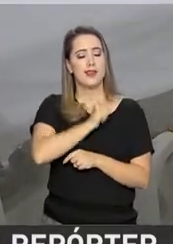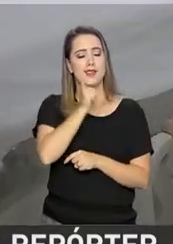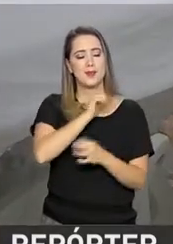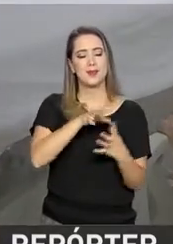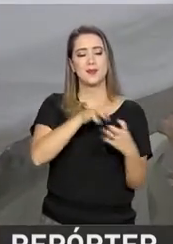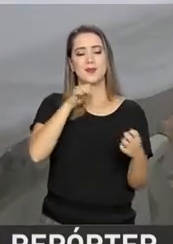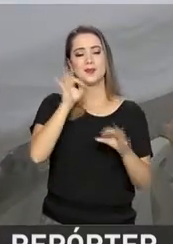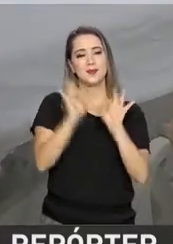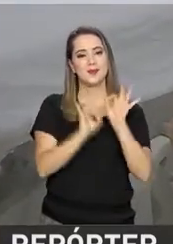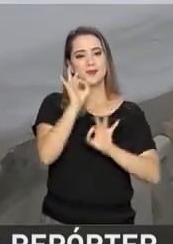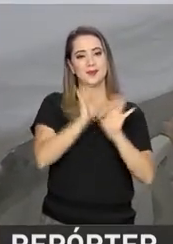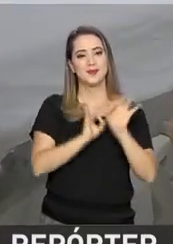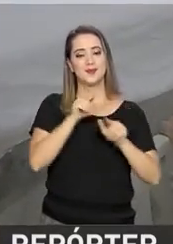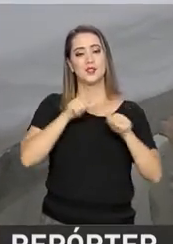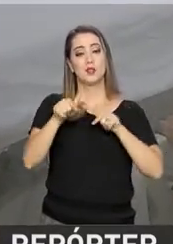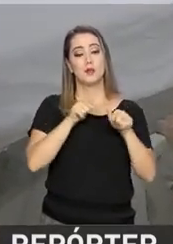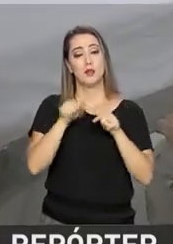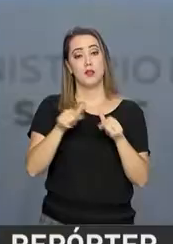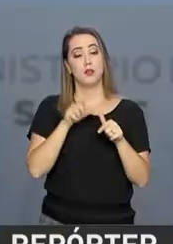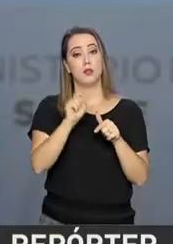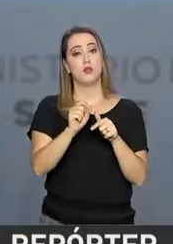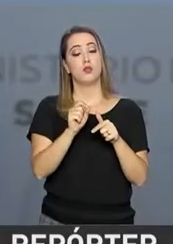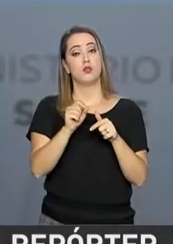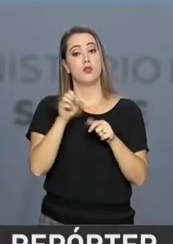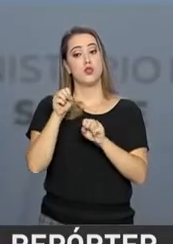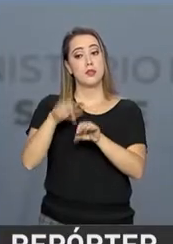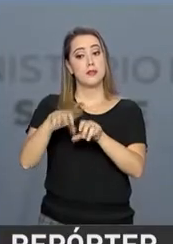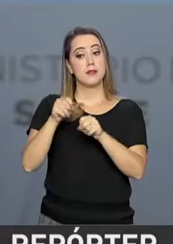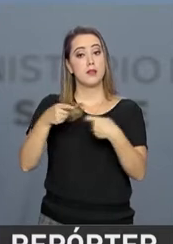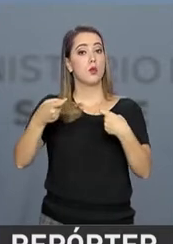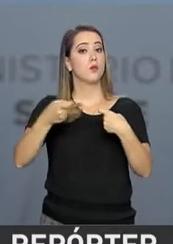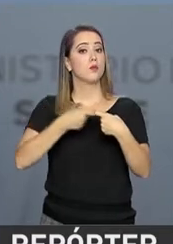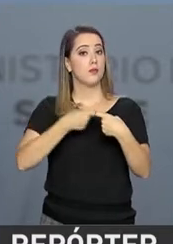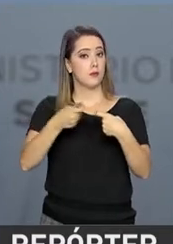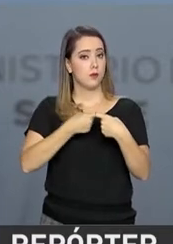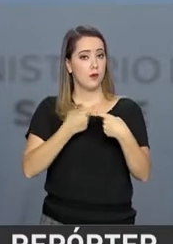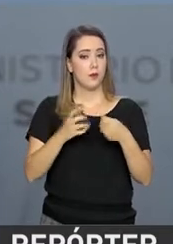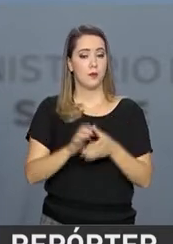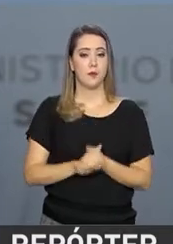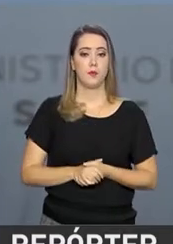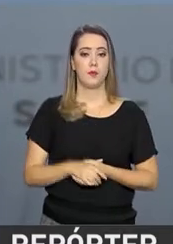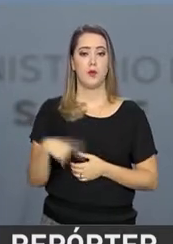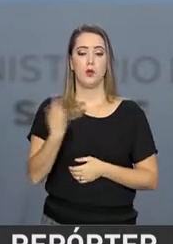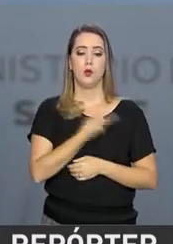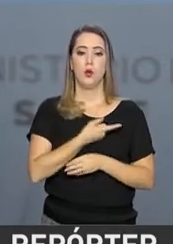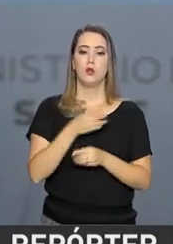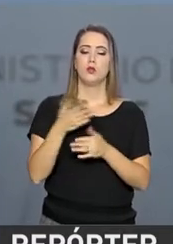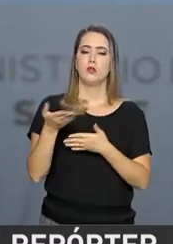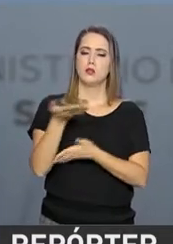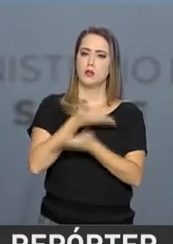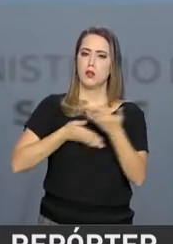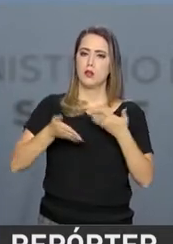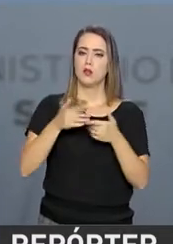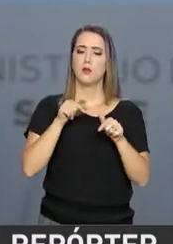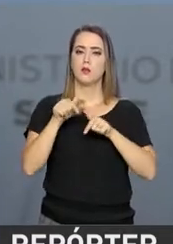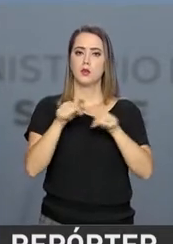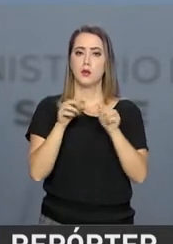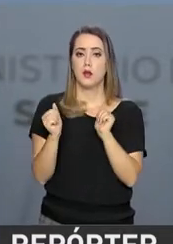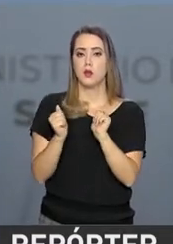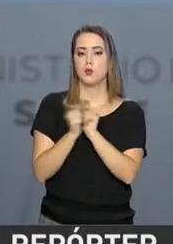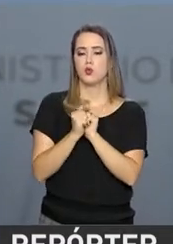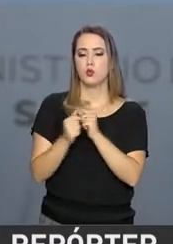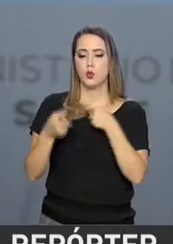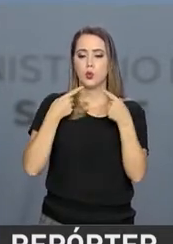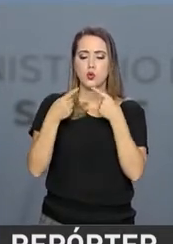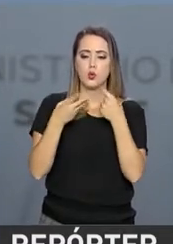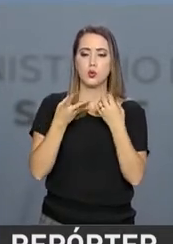das ações de saúde sexual são ações que estão sendo discutidas aqui com a equipe do ministério ações se complementam porque